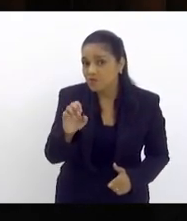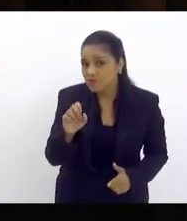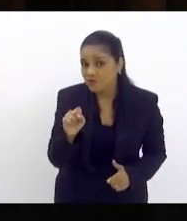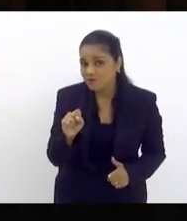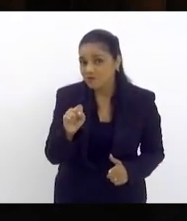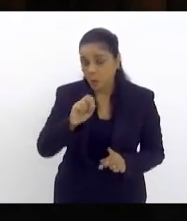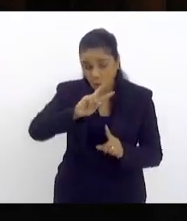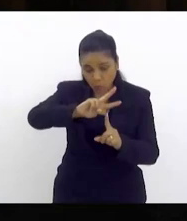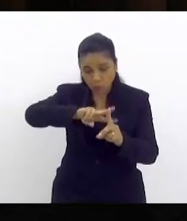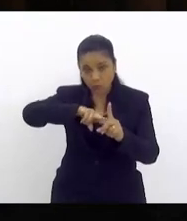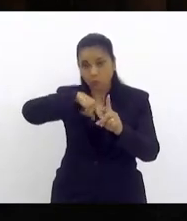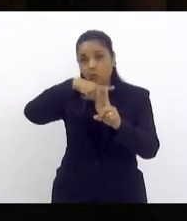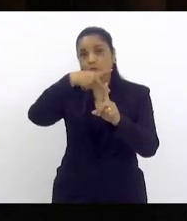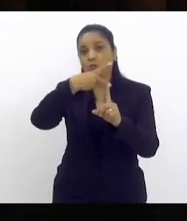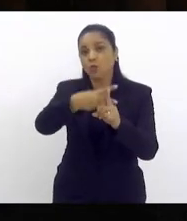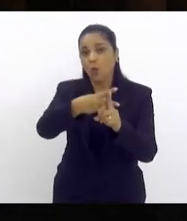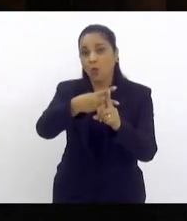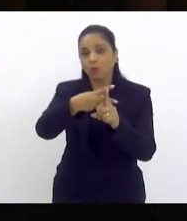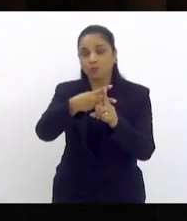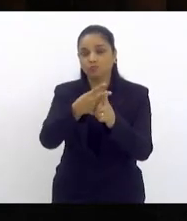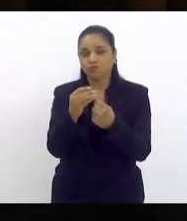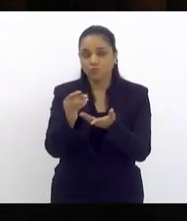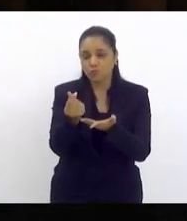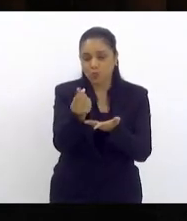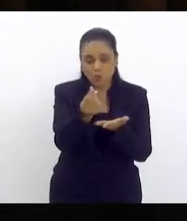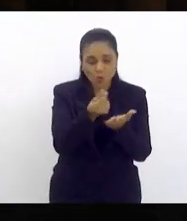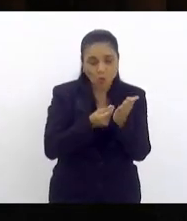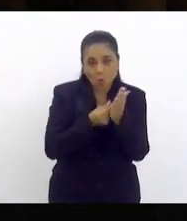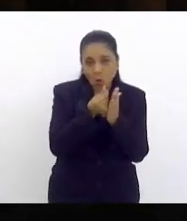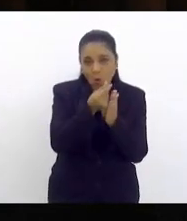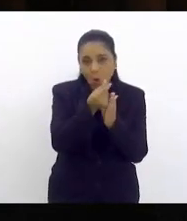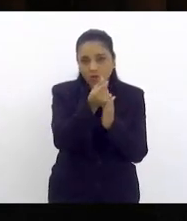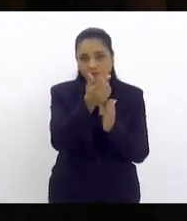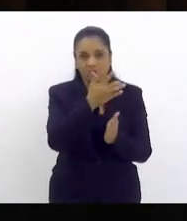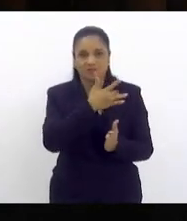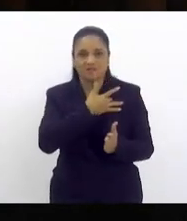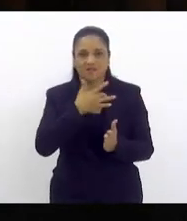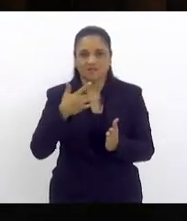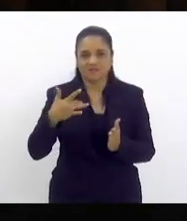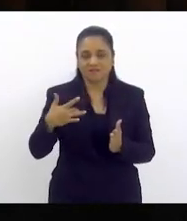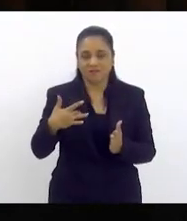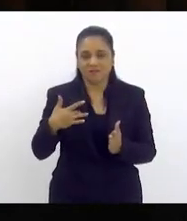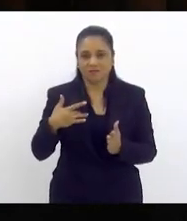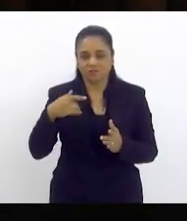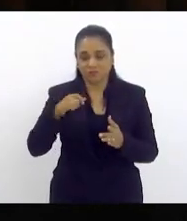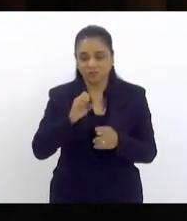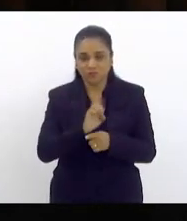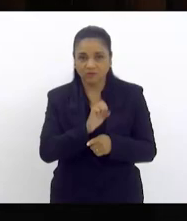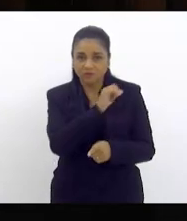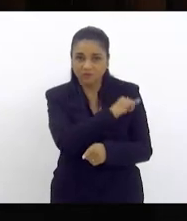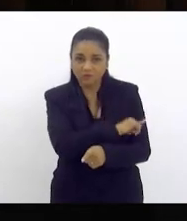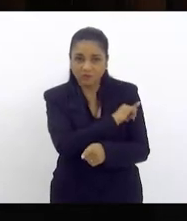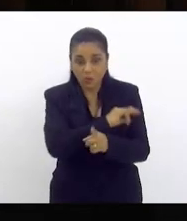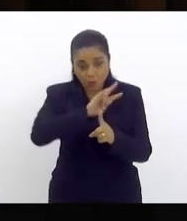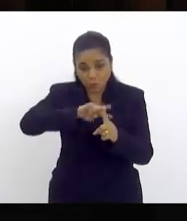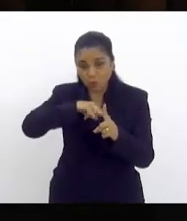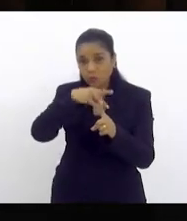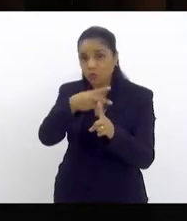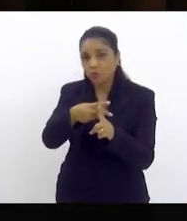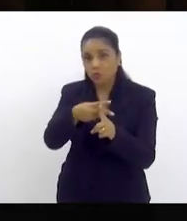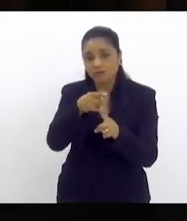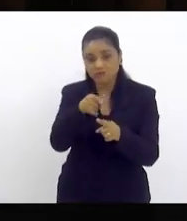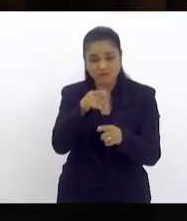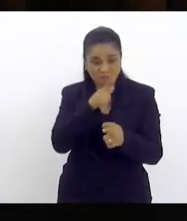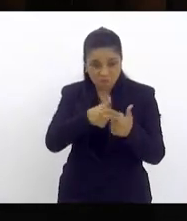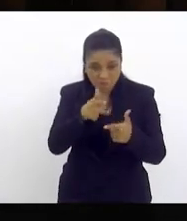o dobro do orçamento da saúde do estado do Rio de Janeiro. Então, se você tem problemas de acesso à